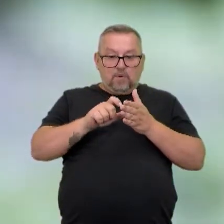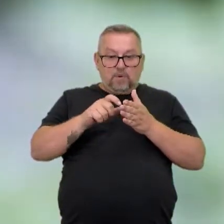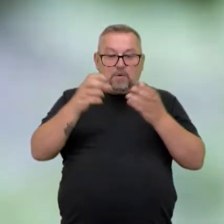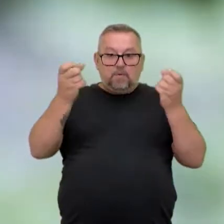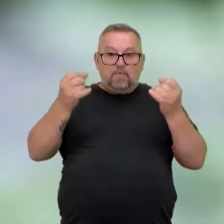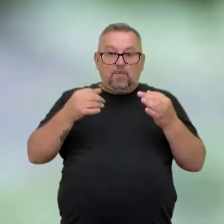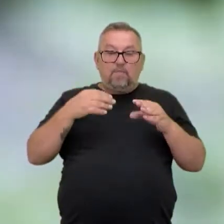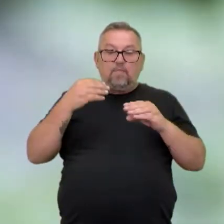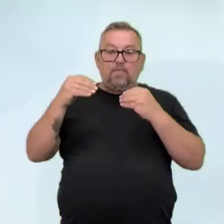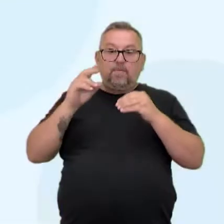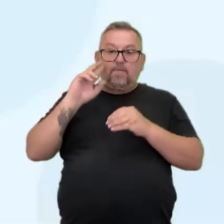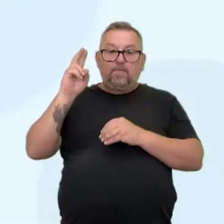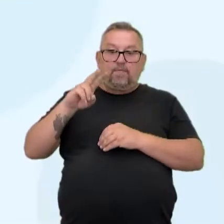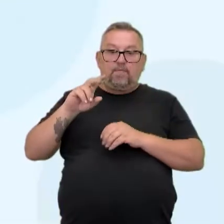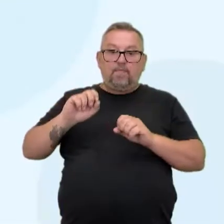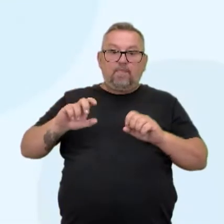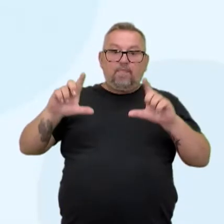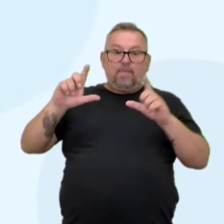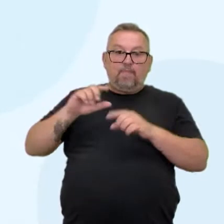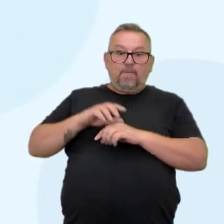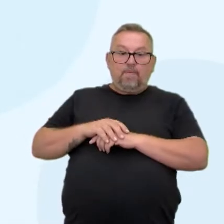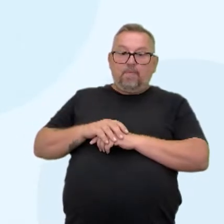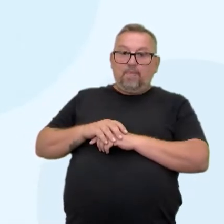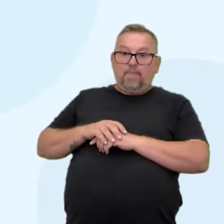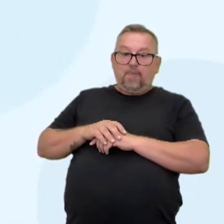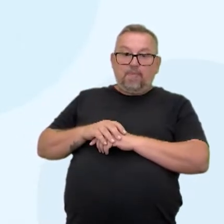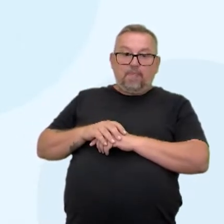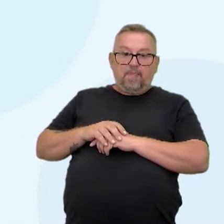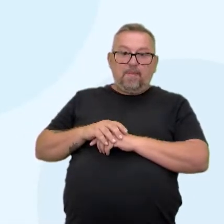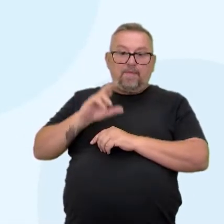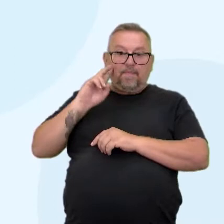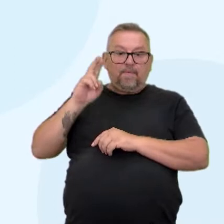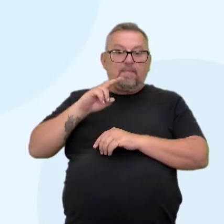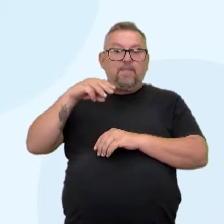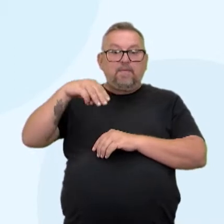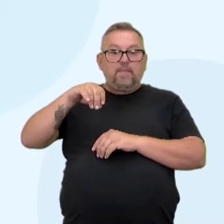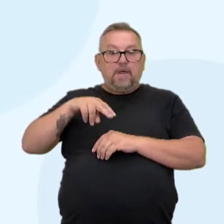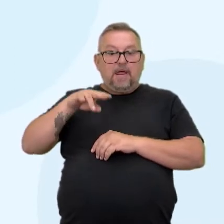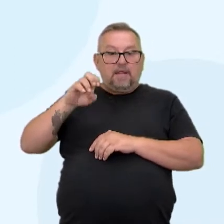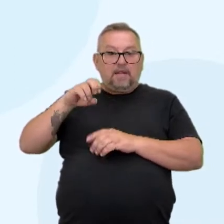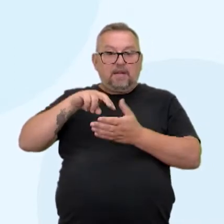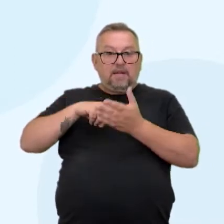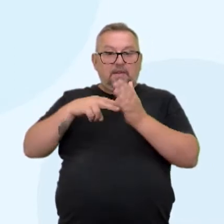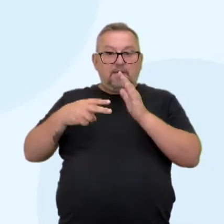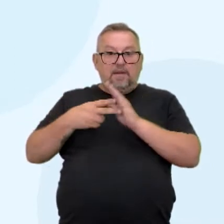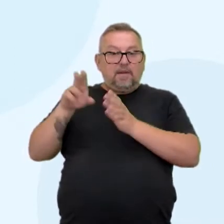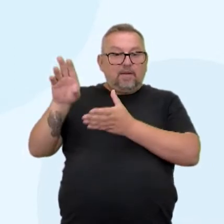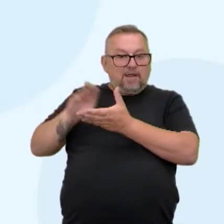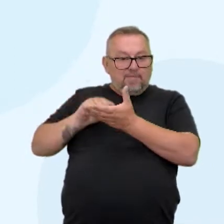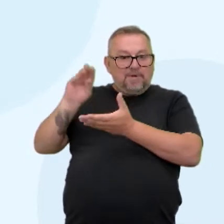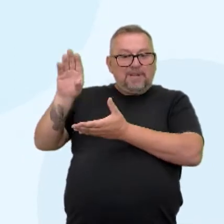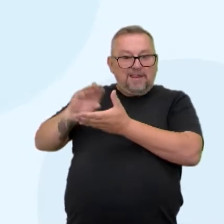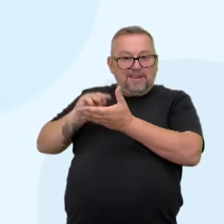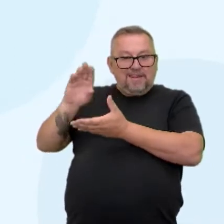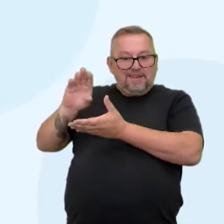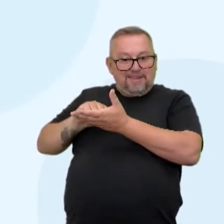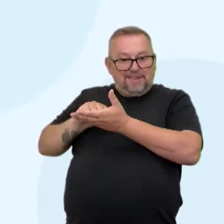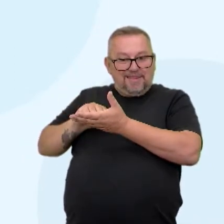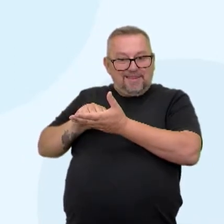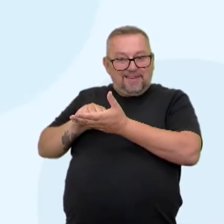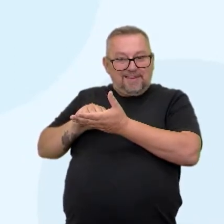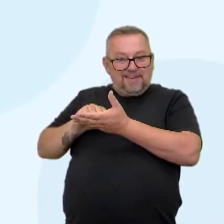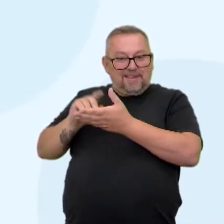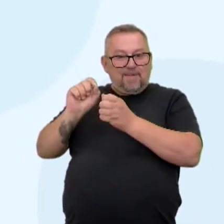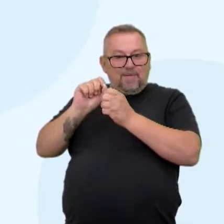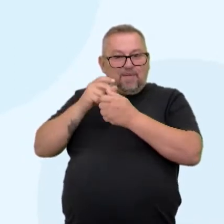sobre mimética para vocês na tela. Então, ela vem da palavra mimese, segundo alguns filósofos, que significa imitação. Um exemplo, as obras de arte são